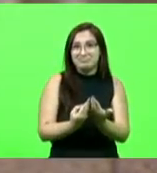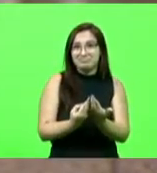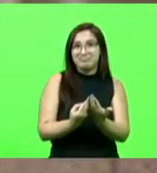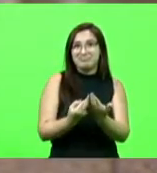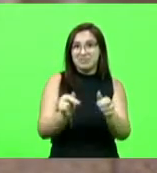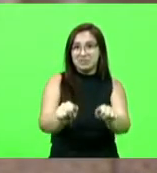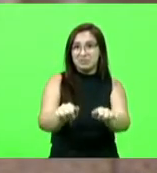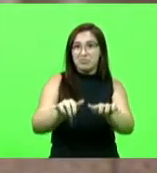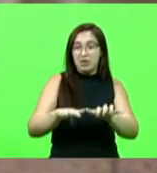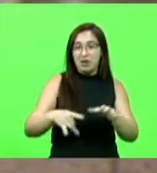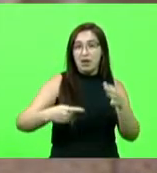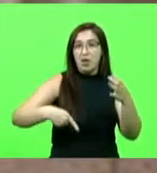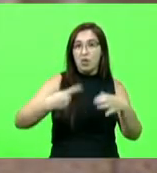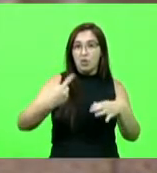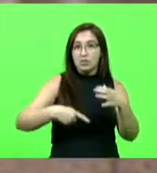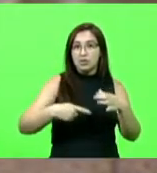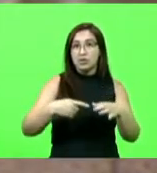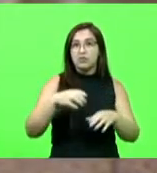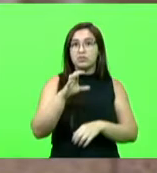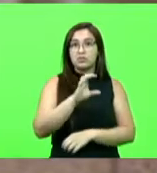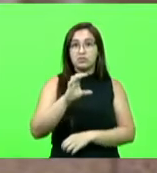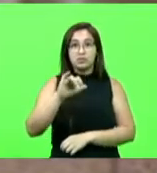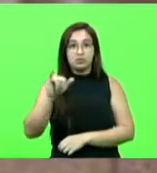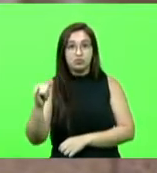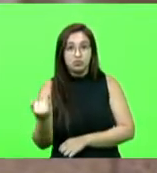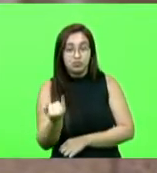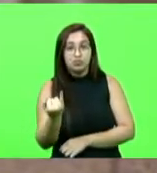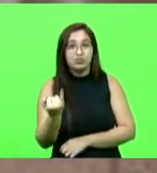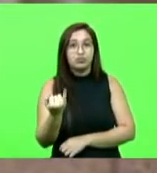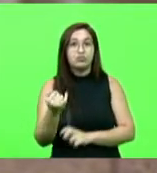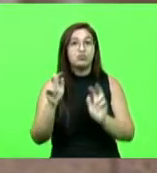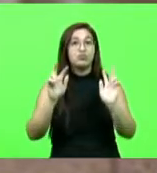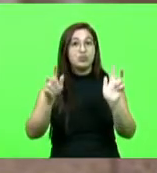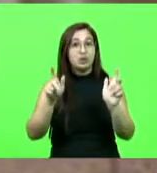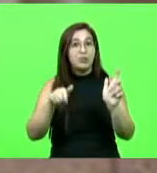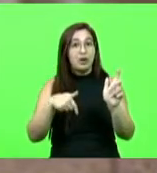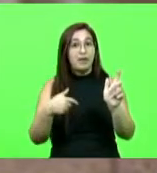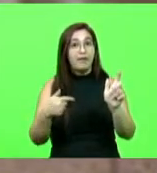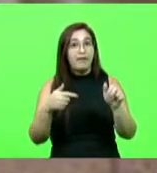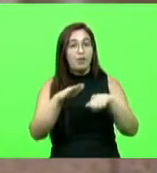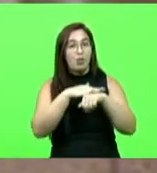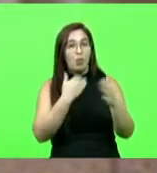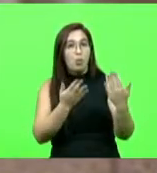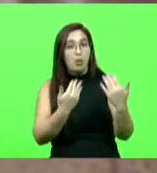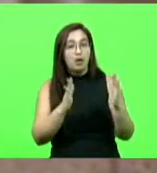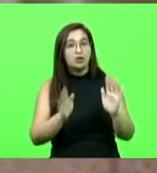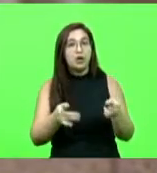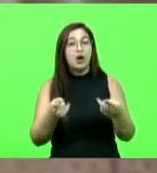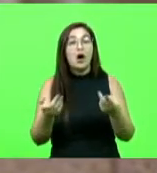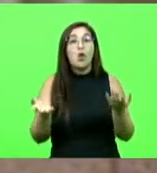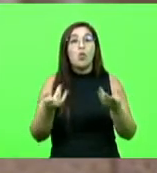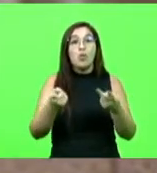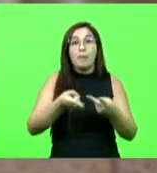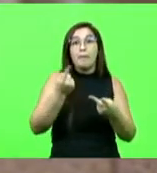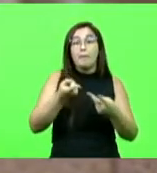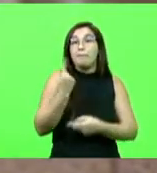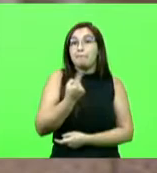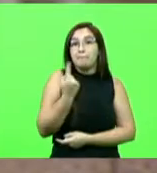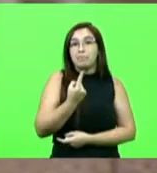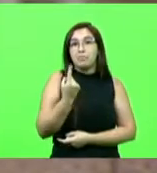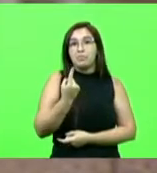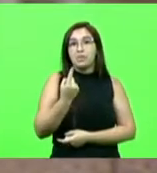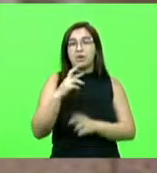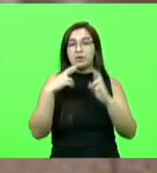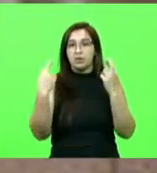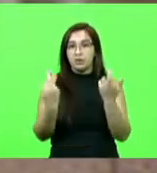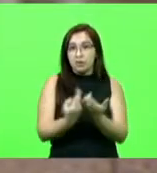ordinária da Comissão de Constituição e Justiça, e o assunto foi pautado. Hoje, a primeira reunião ordinária da Comissão de Finanças,